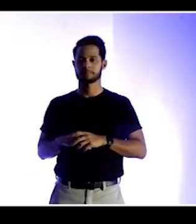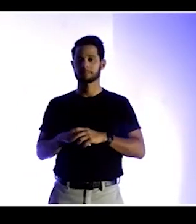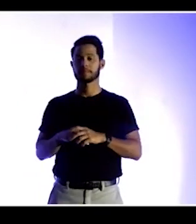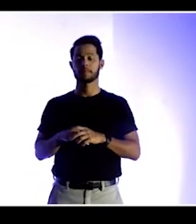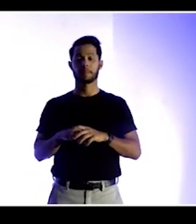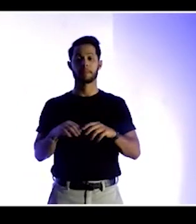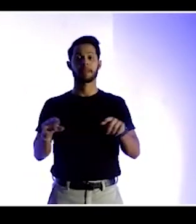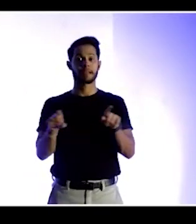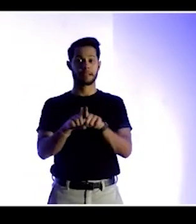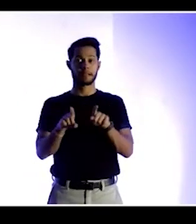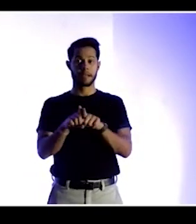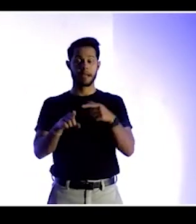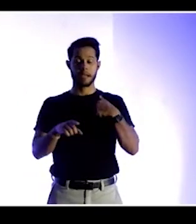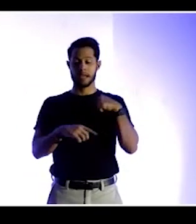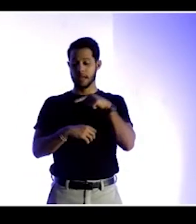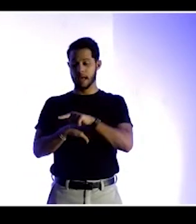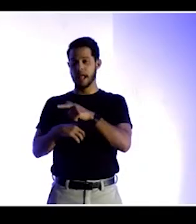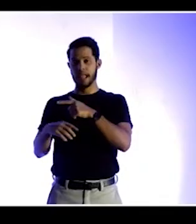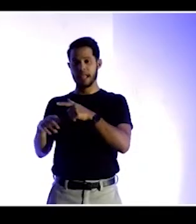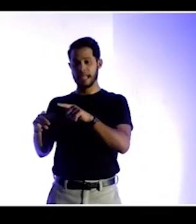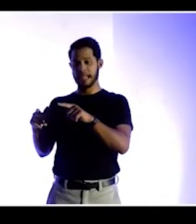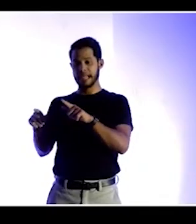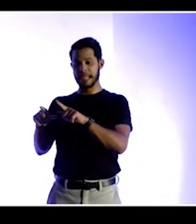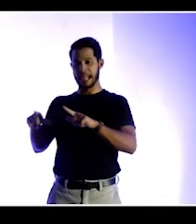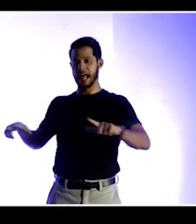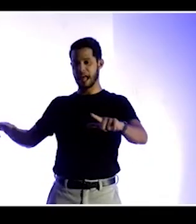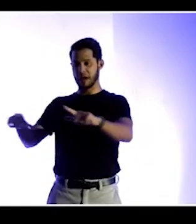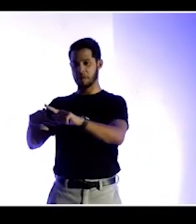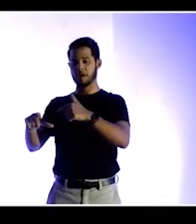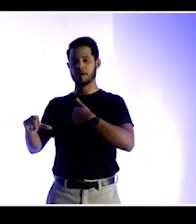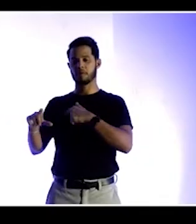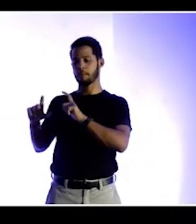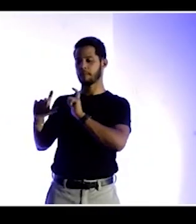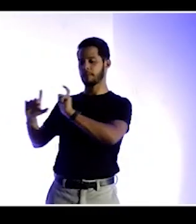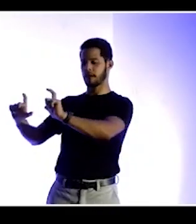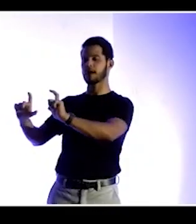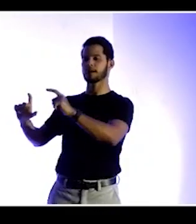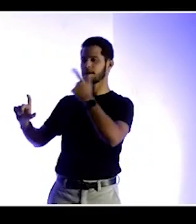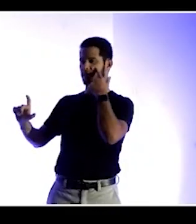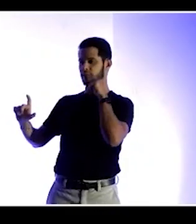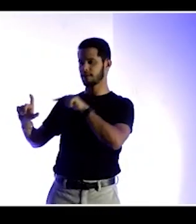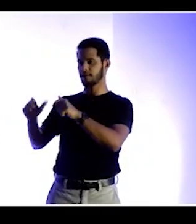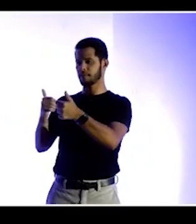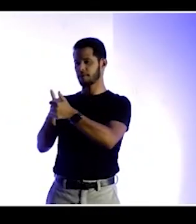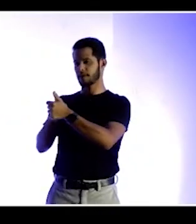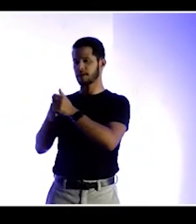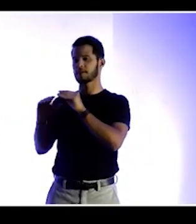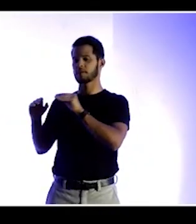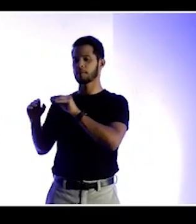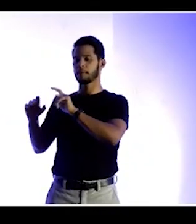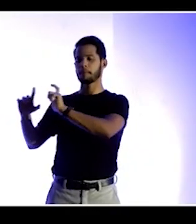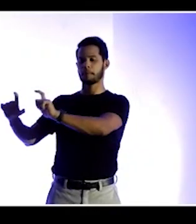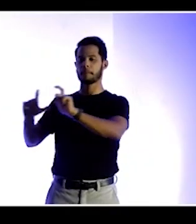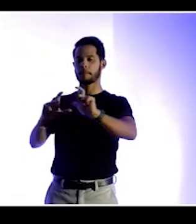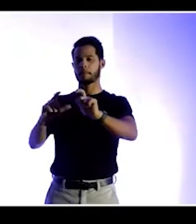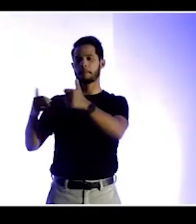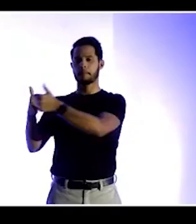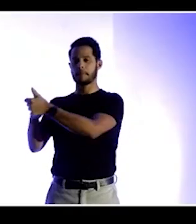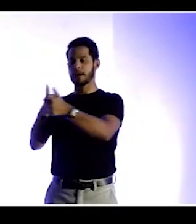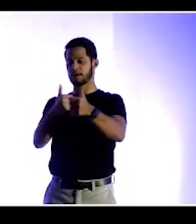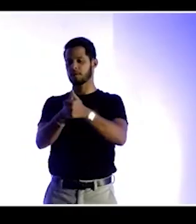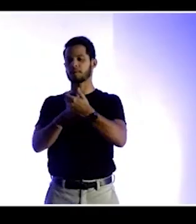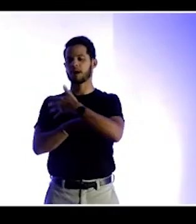eu vou cobrir esse lago de Itaipu integralmente, vou botar uma plaquinha flutuando do lado em cima do lago, do lado da outra. Cobrir todo o